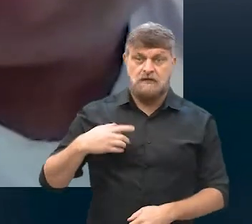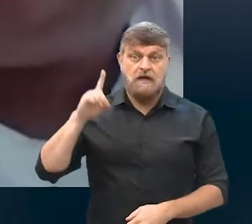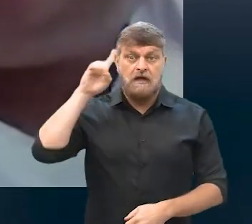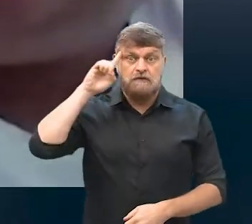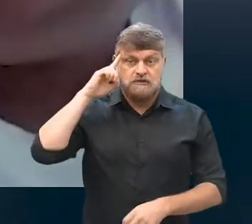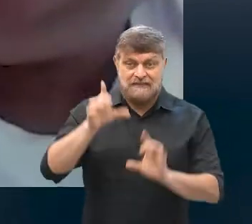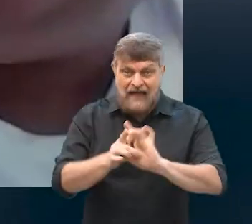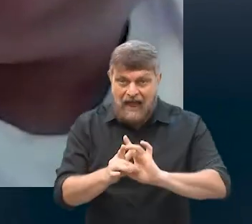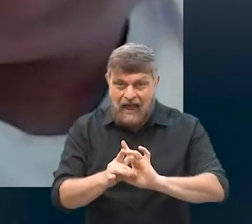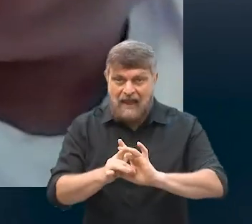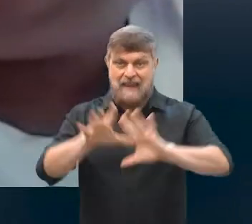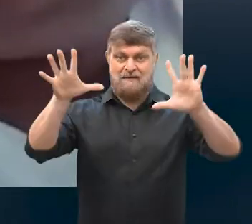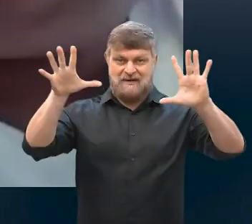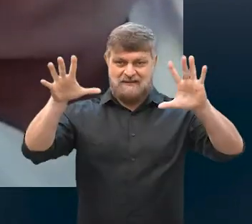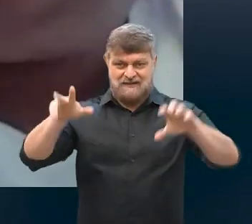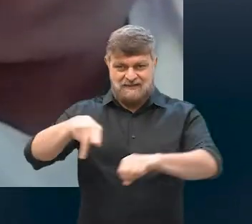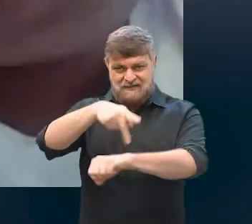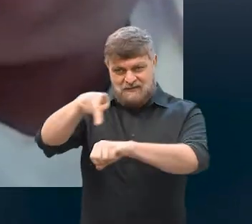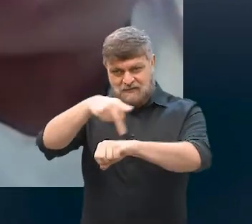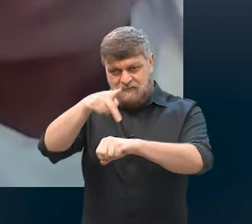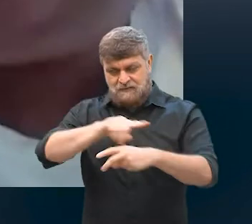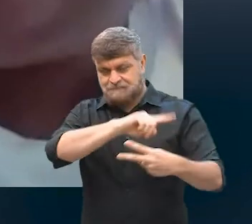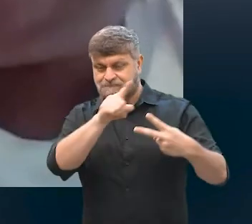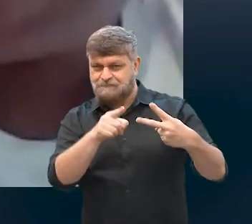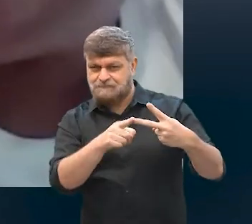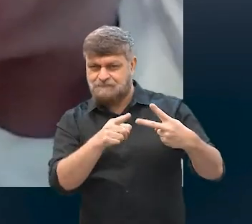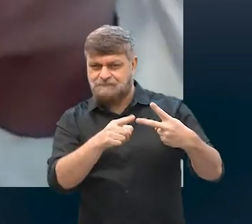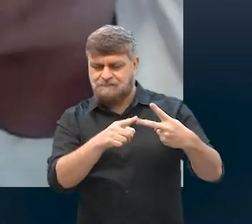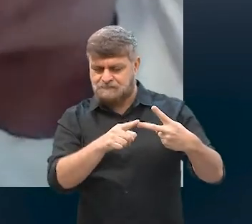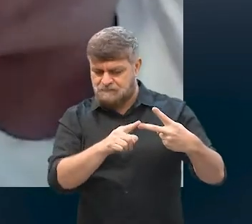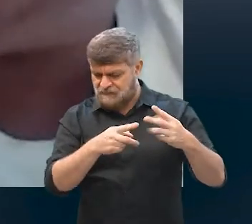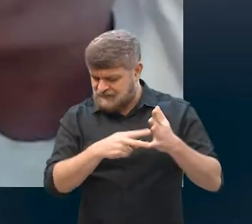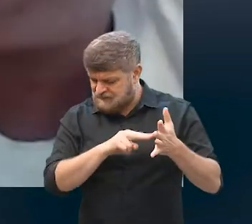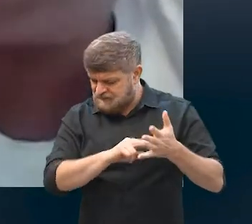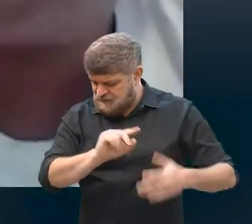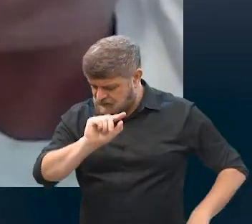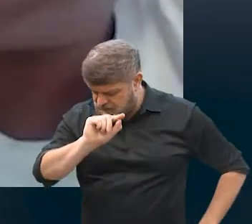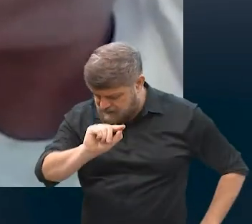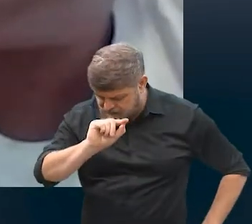independência e o outro é